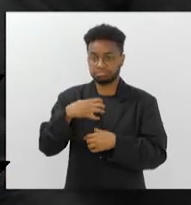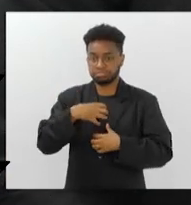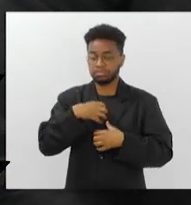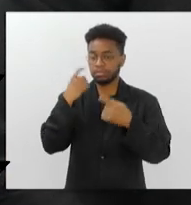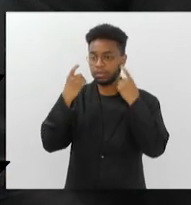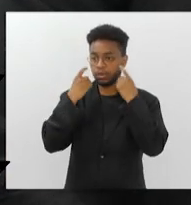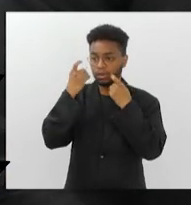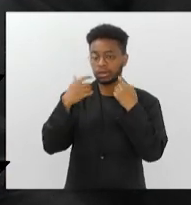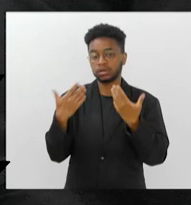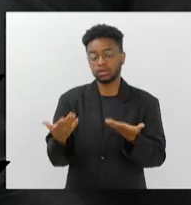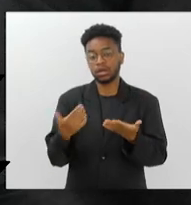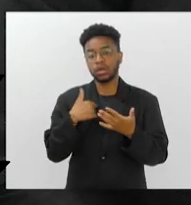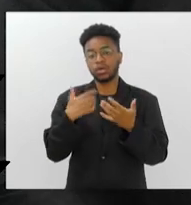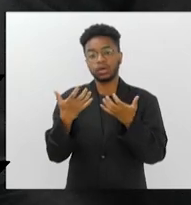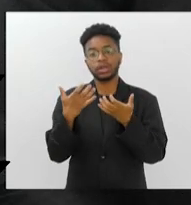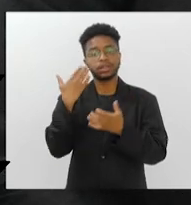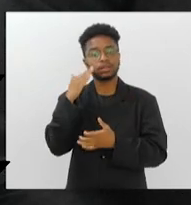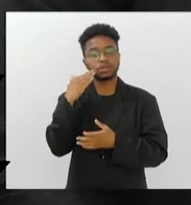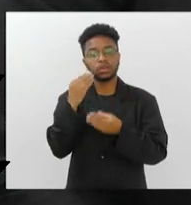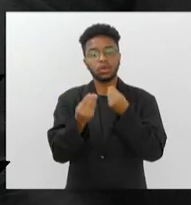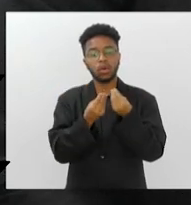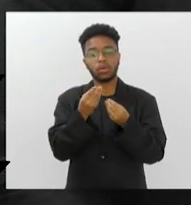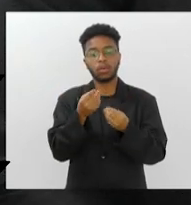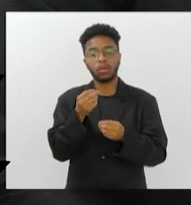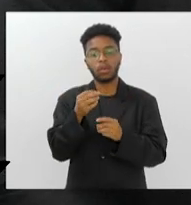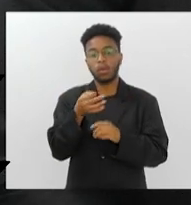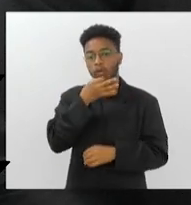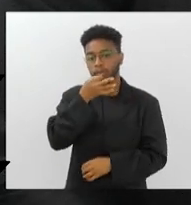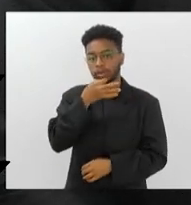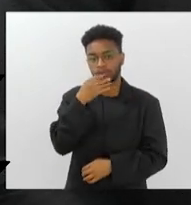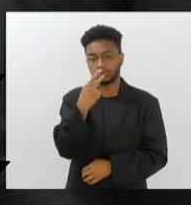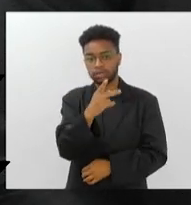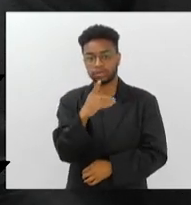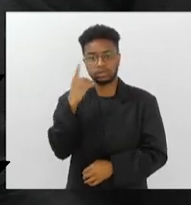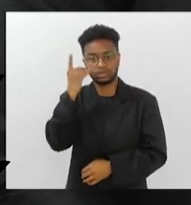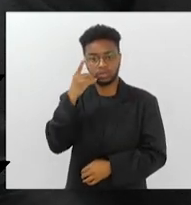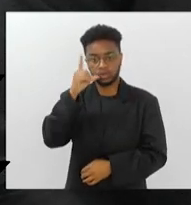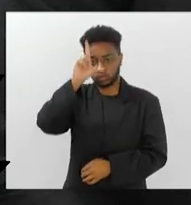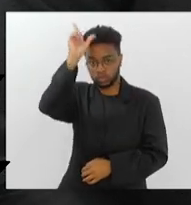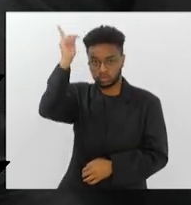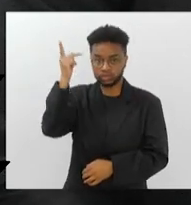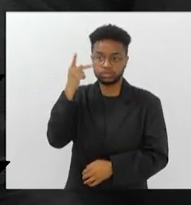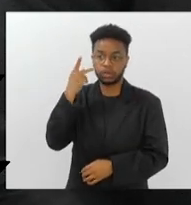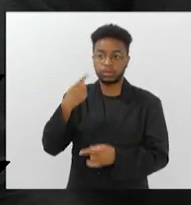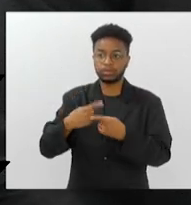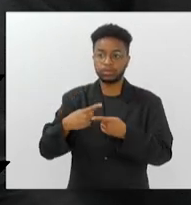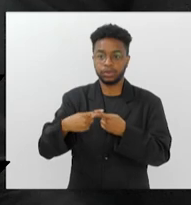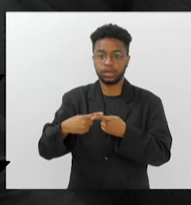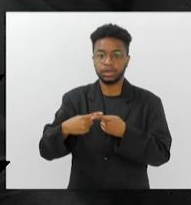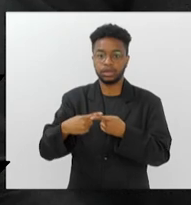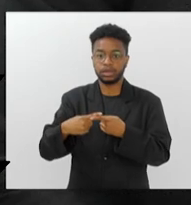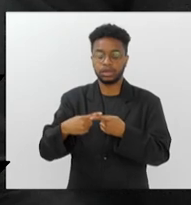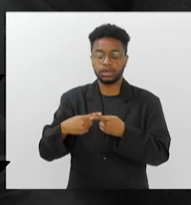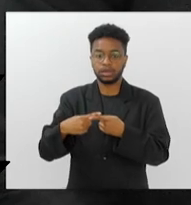isso entender Até a posição do deputado Luiz Paulo quando faz a a a menção incluindo